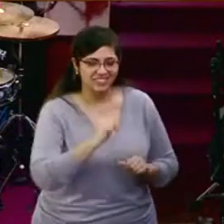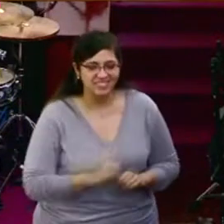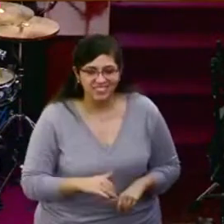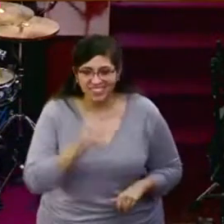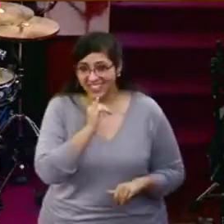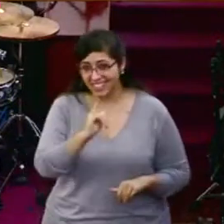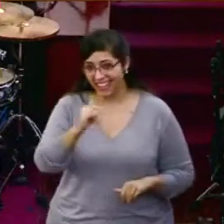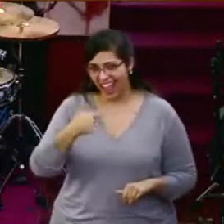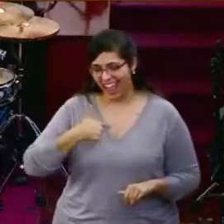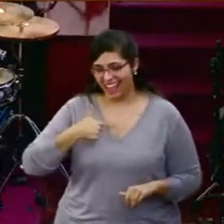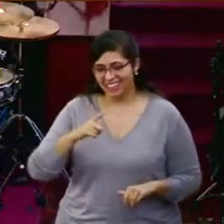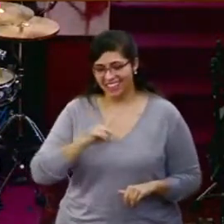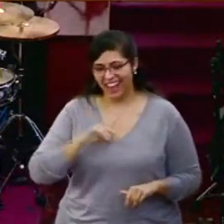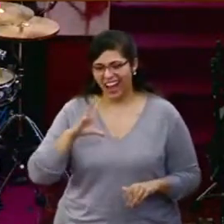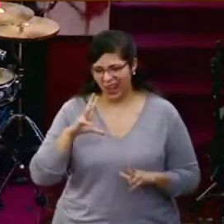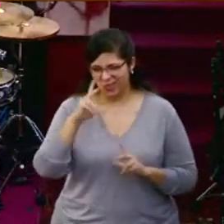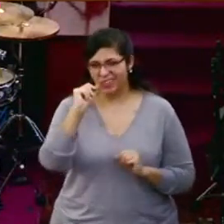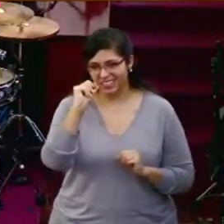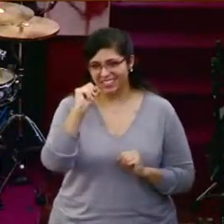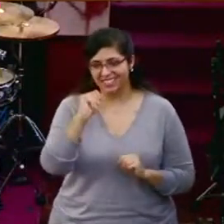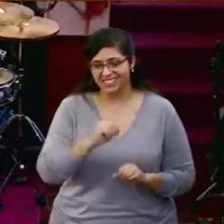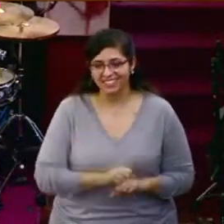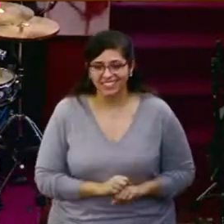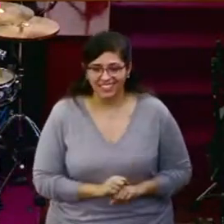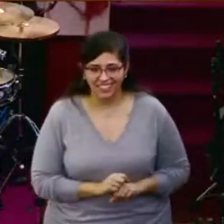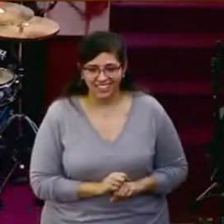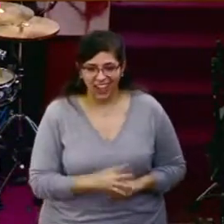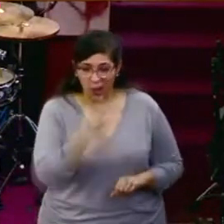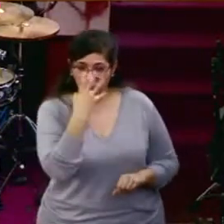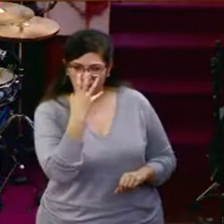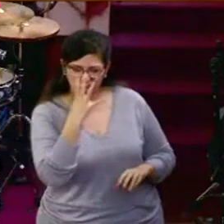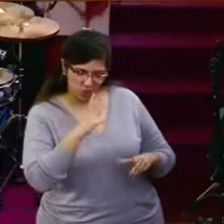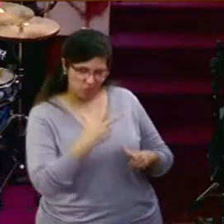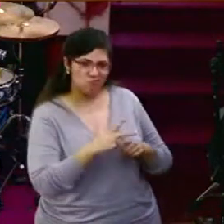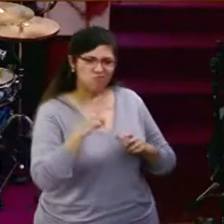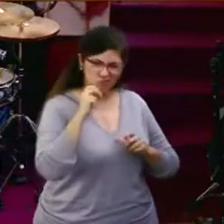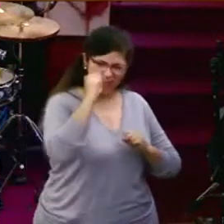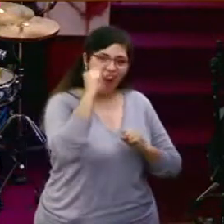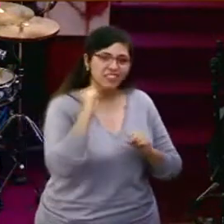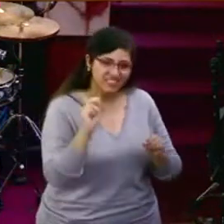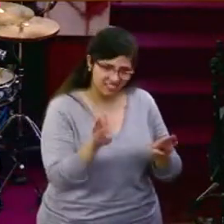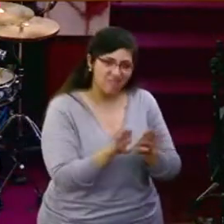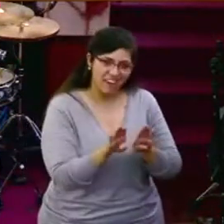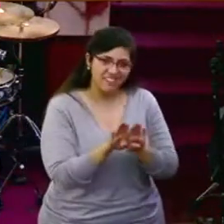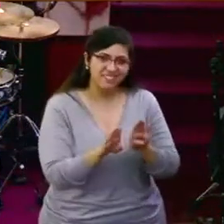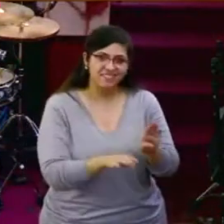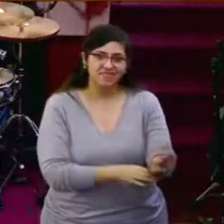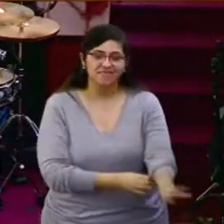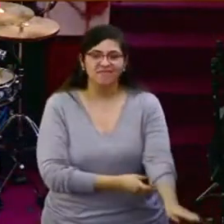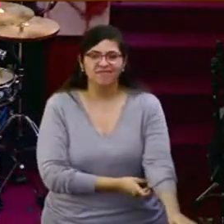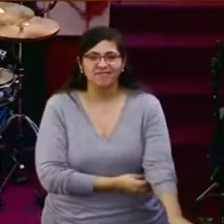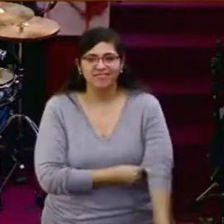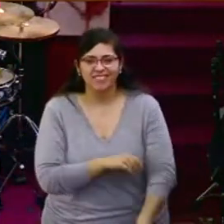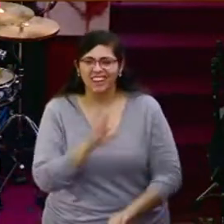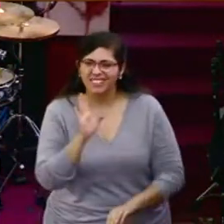eu tenho força até o seu gato passava a ter força magicamente se você